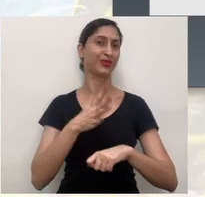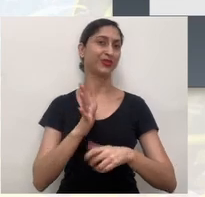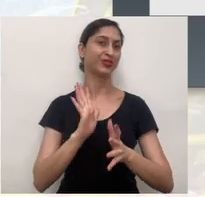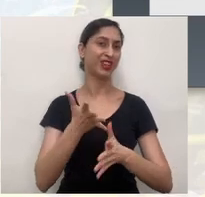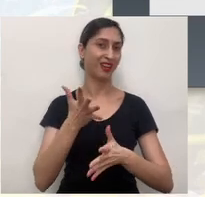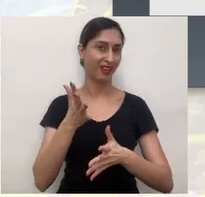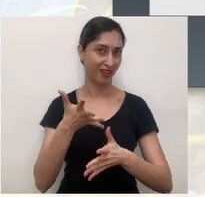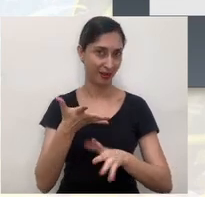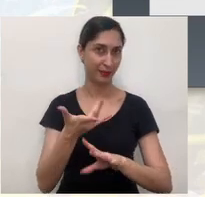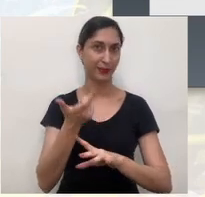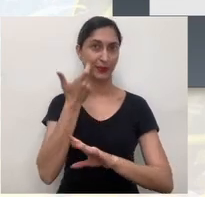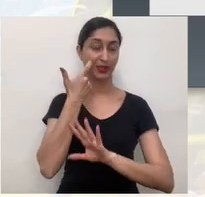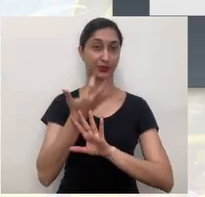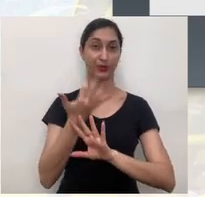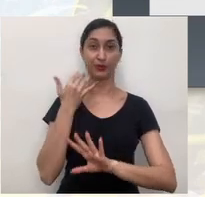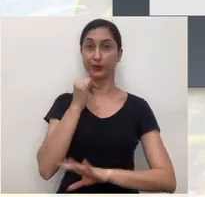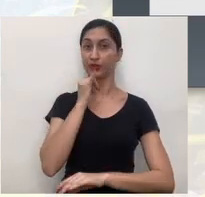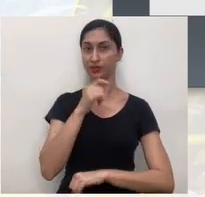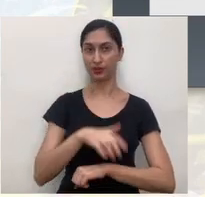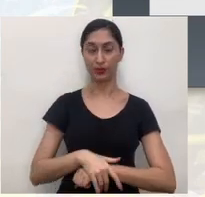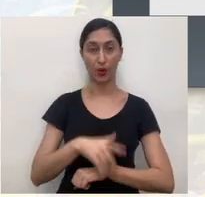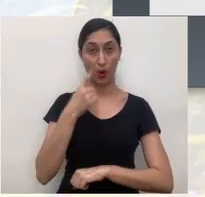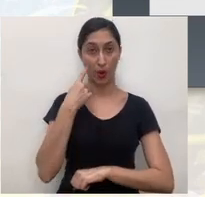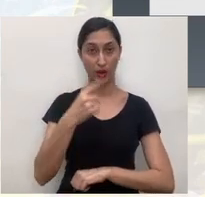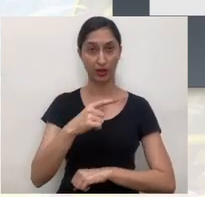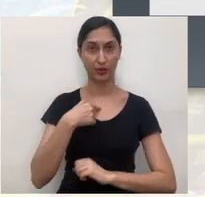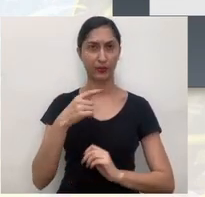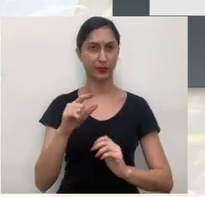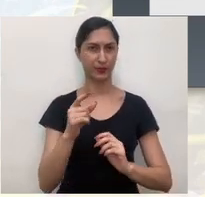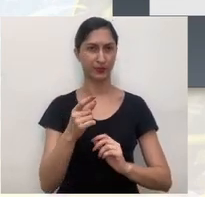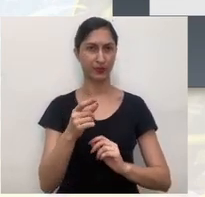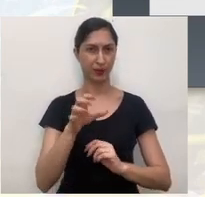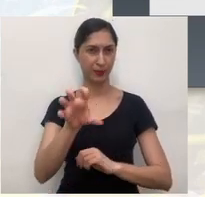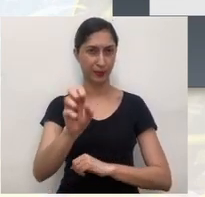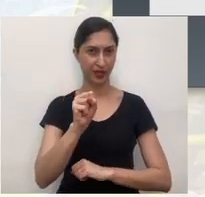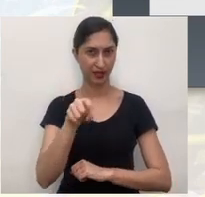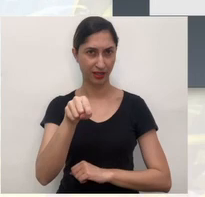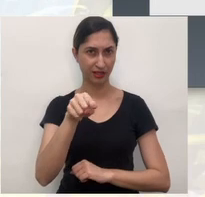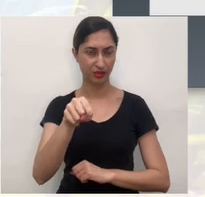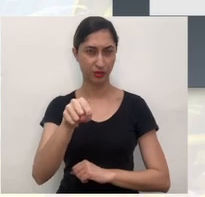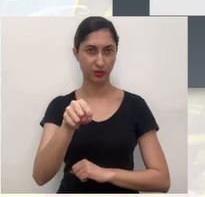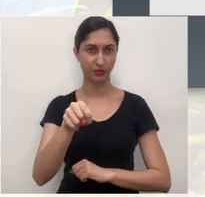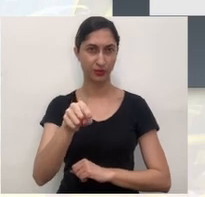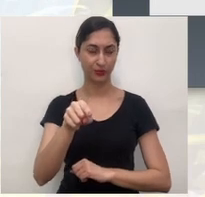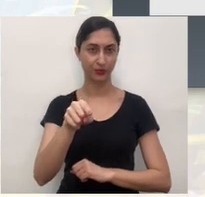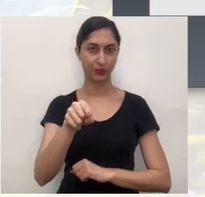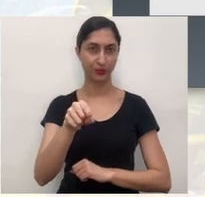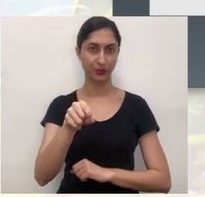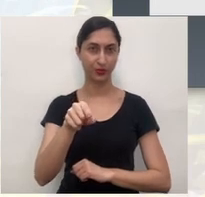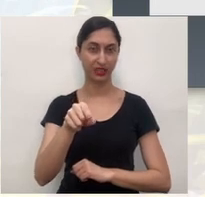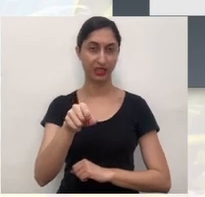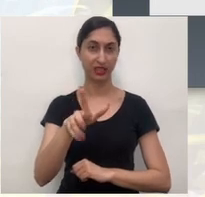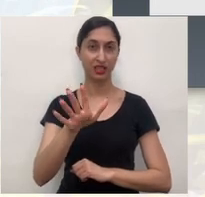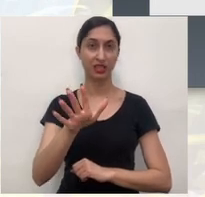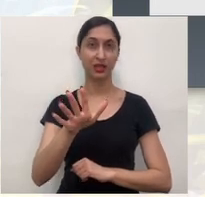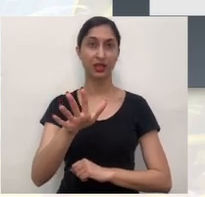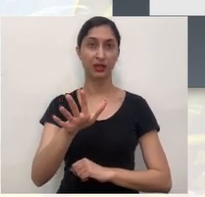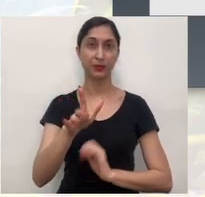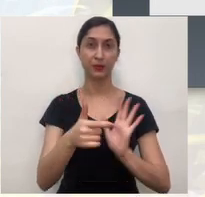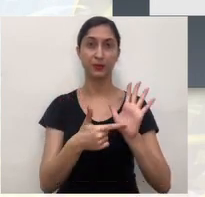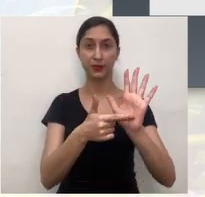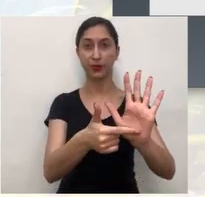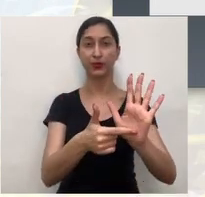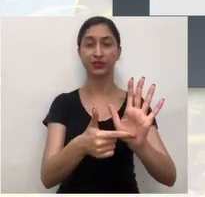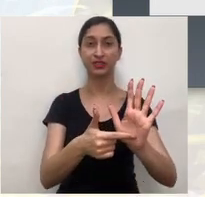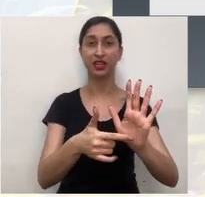a gente pegar, por exemplo, esse pedaço que eu marquei aqui agora, ele corresponde a um pequeno jardim rupestre que tem